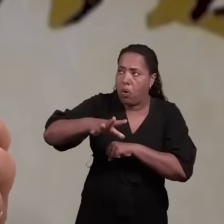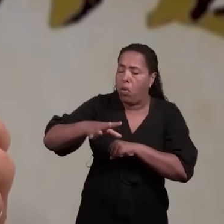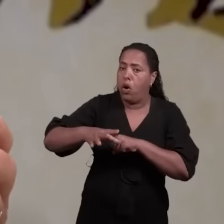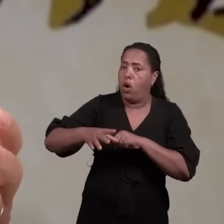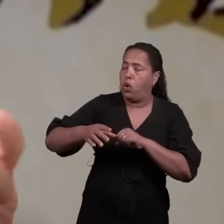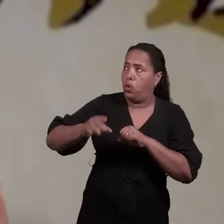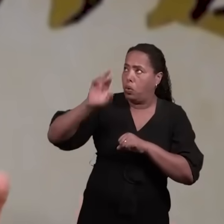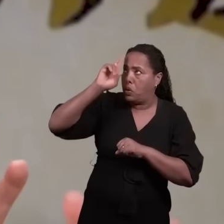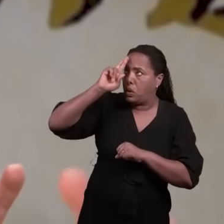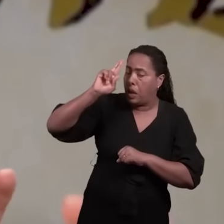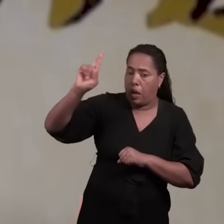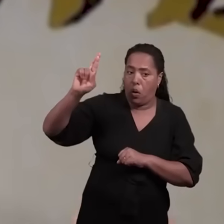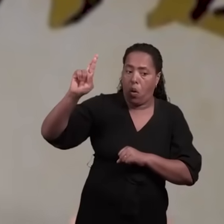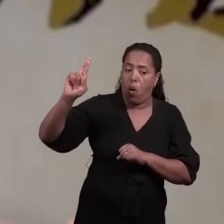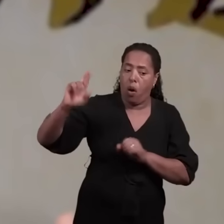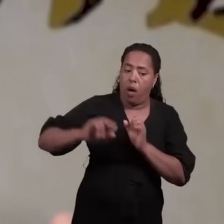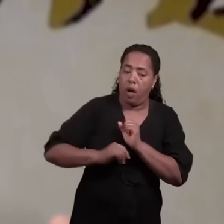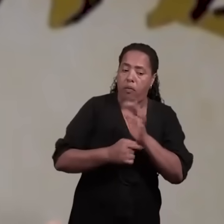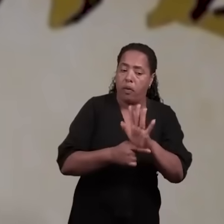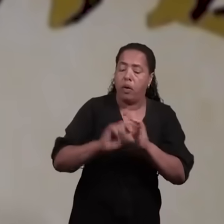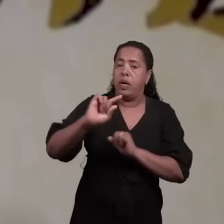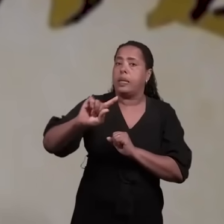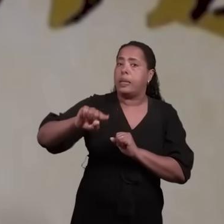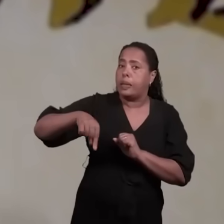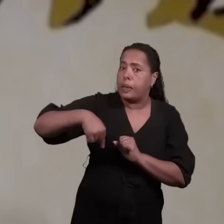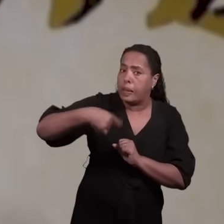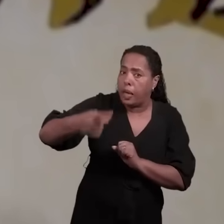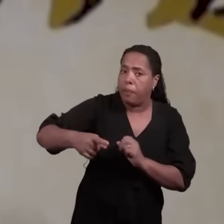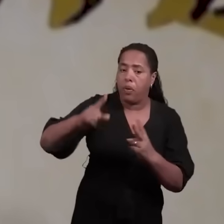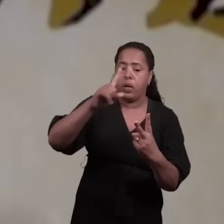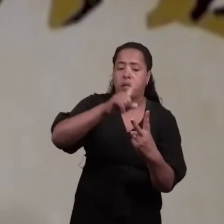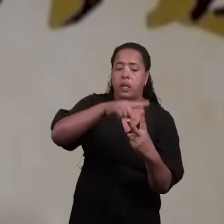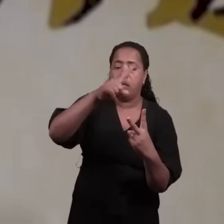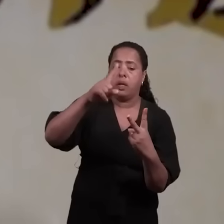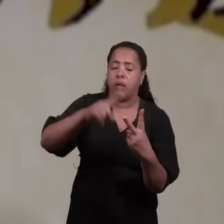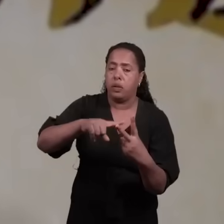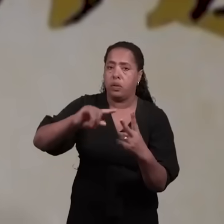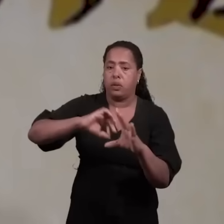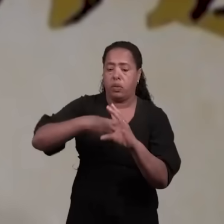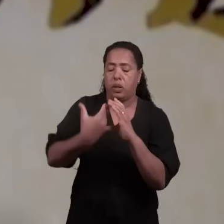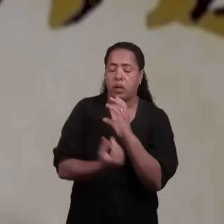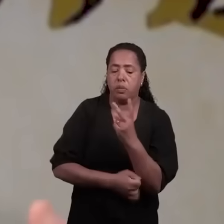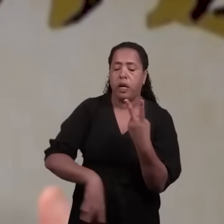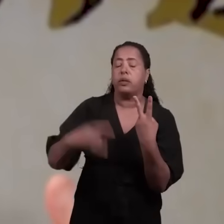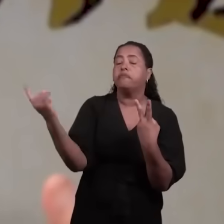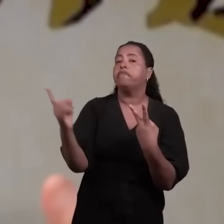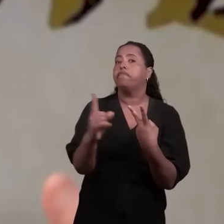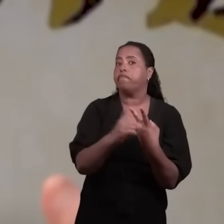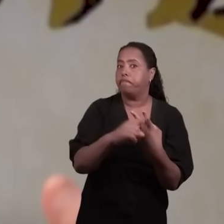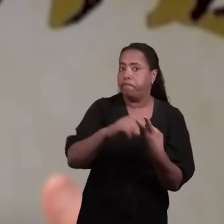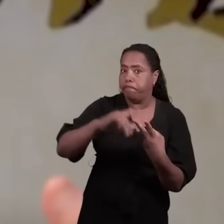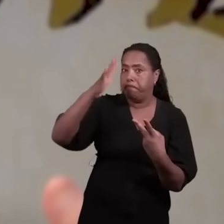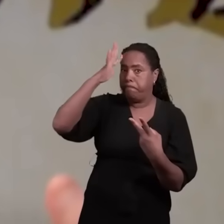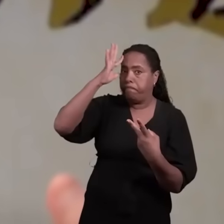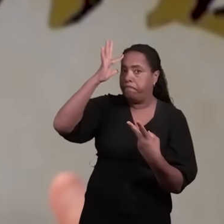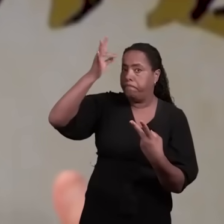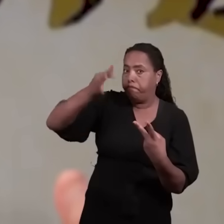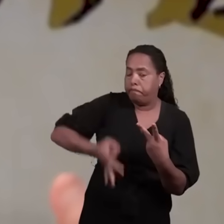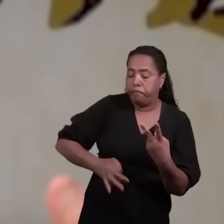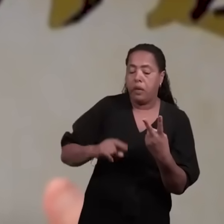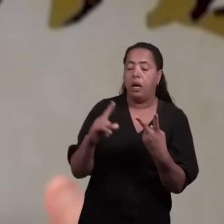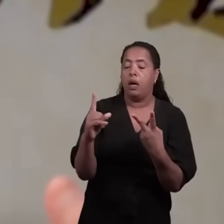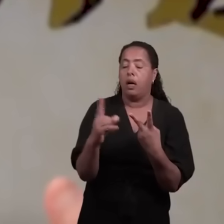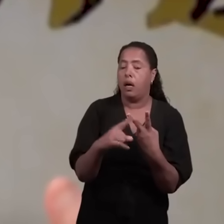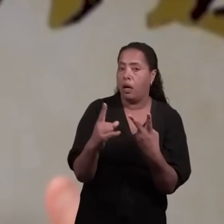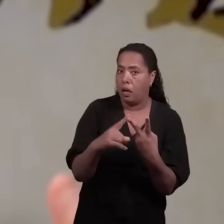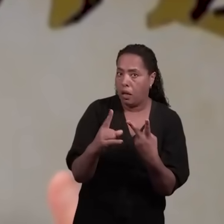como proveniente do Senhor depois de passar exatamente por esses dois aspectos, ou seja, o